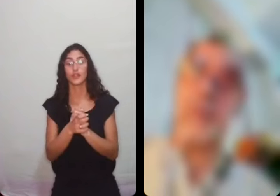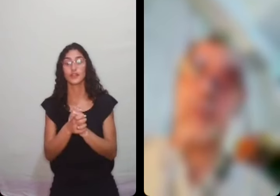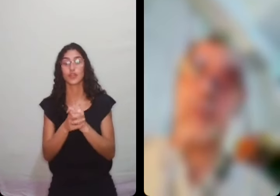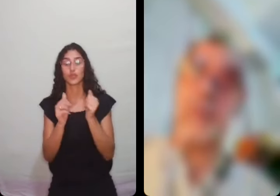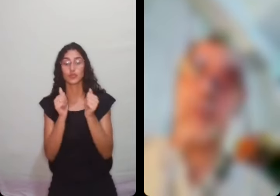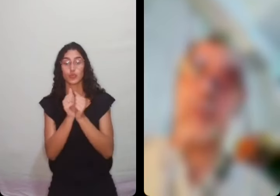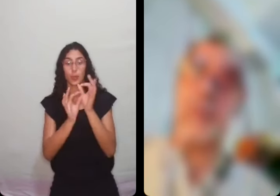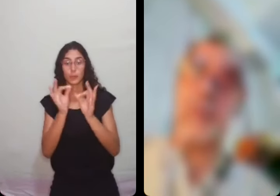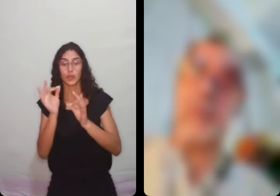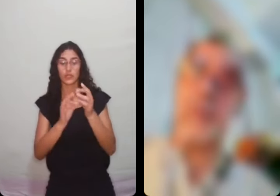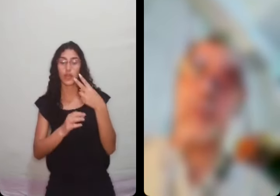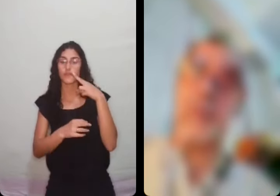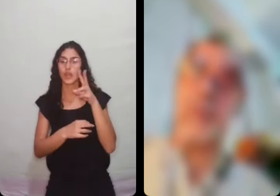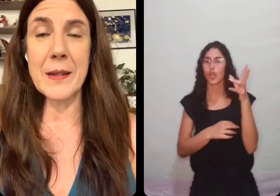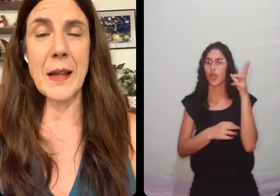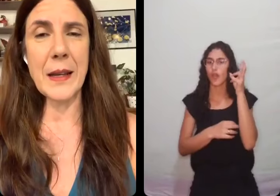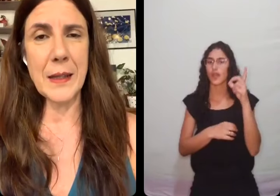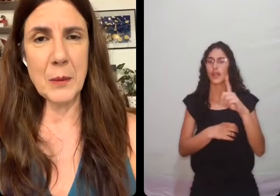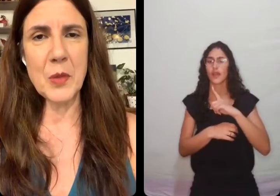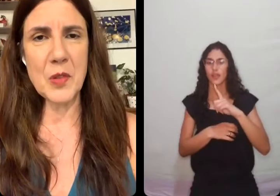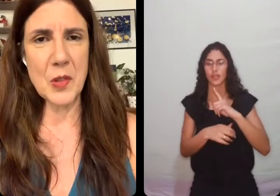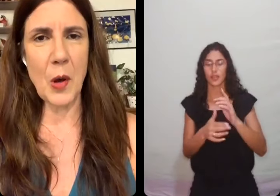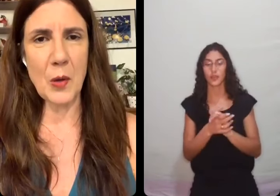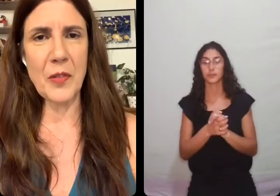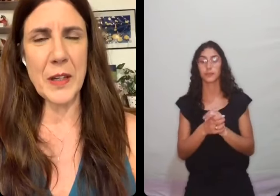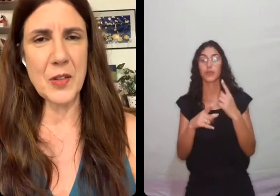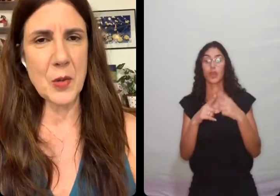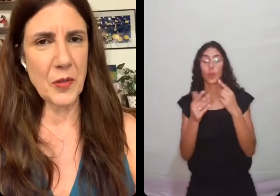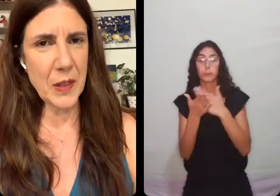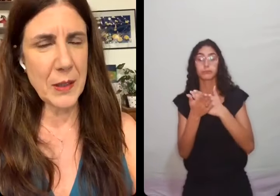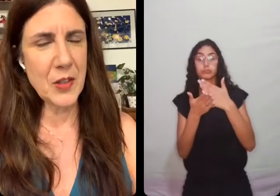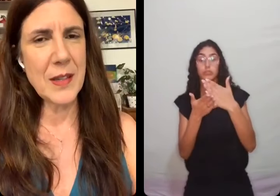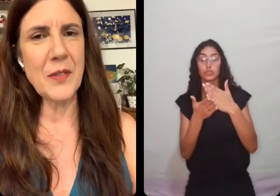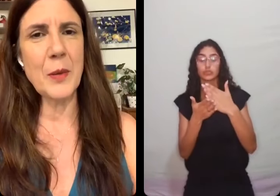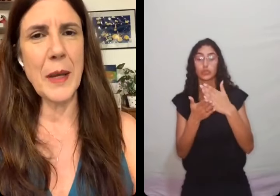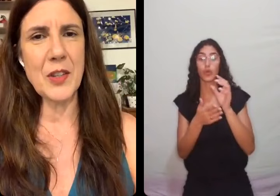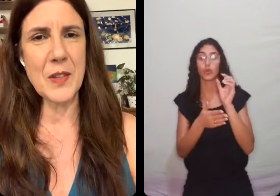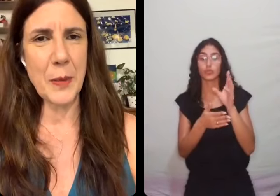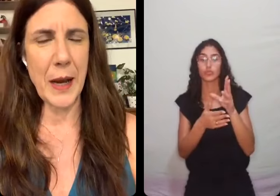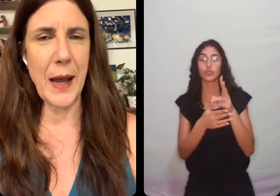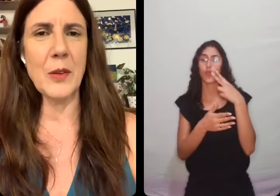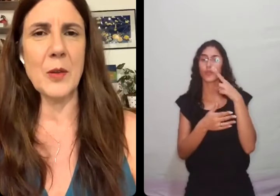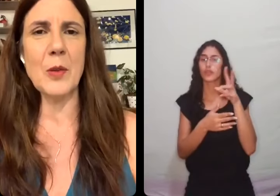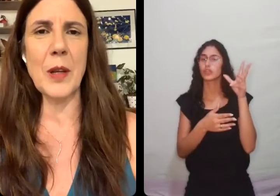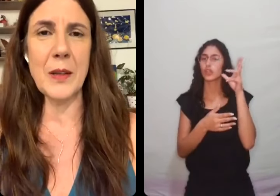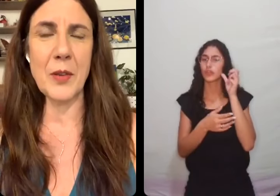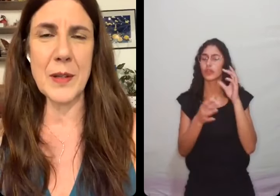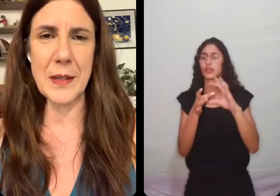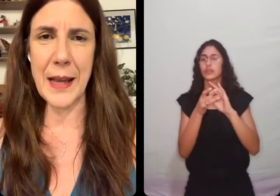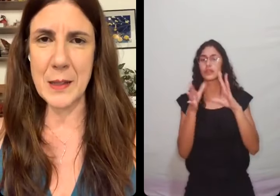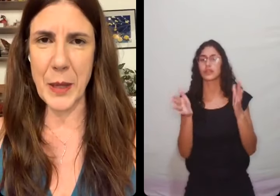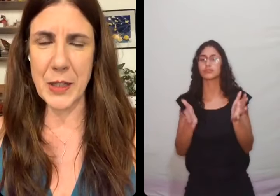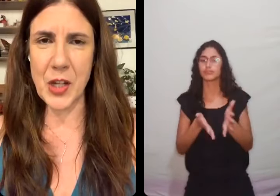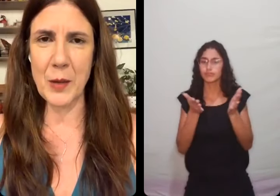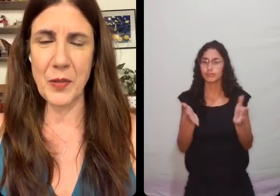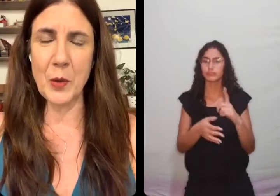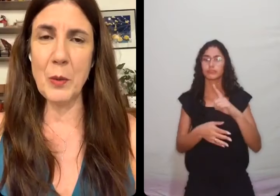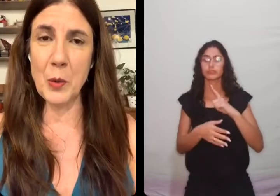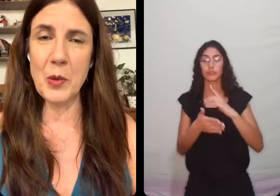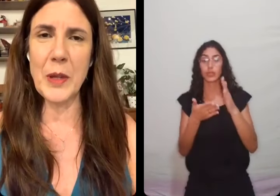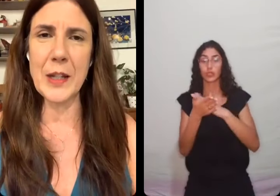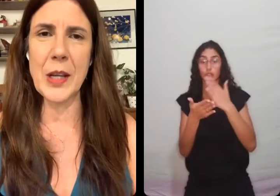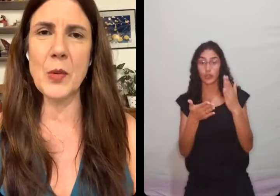Ouvirdes, né? Que estreamos o solo Verdes e Ouvirdes, livremente inspirado no livro As Ideias para o